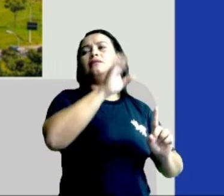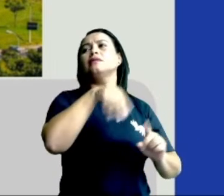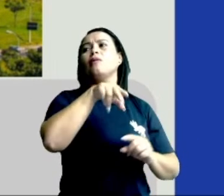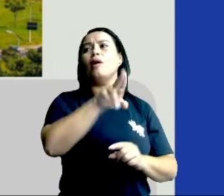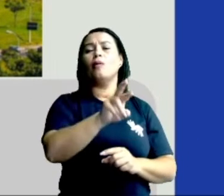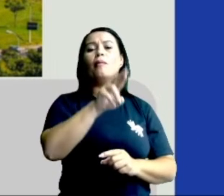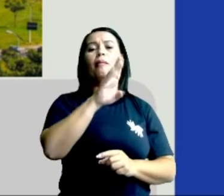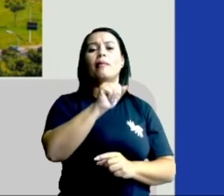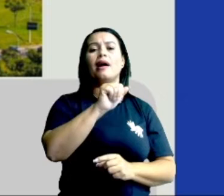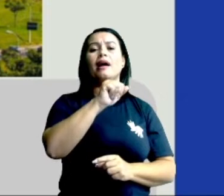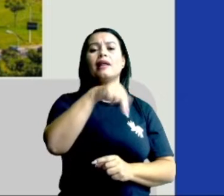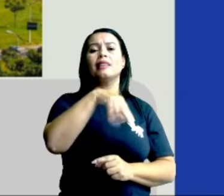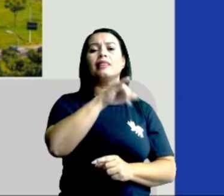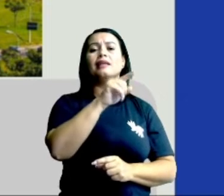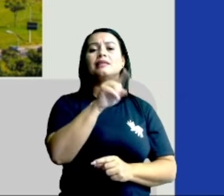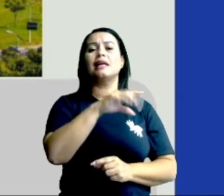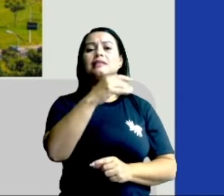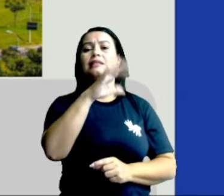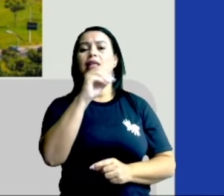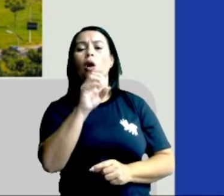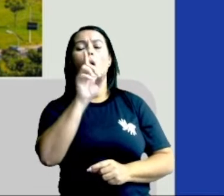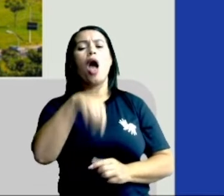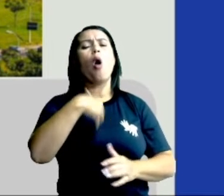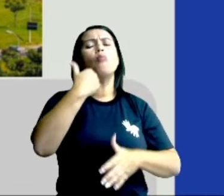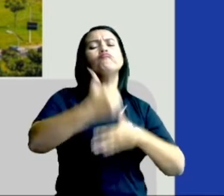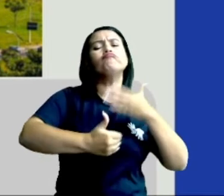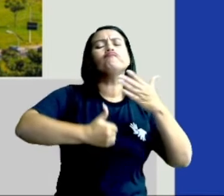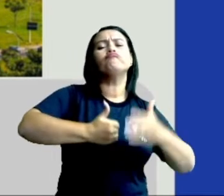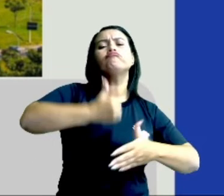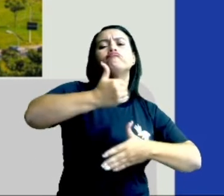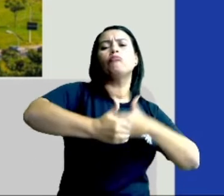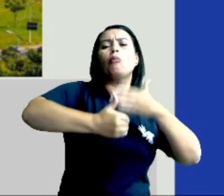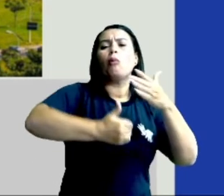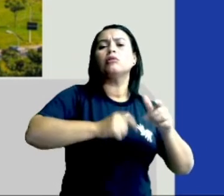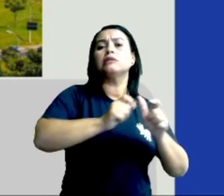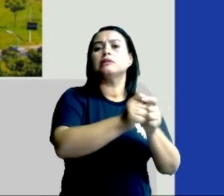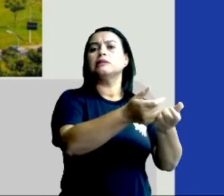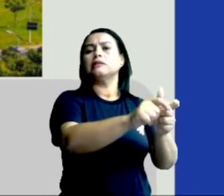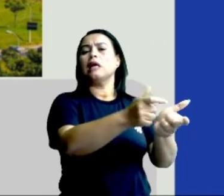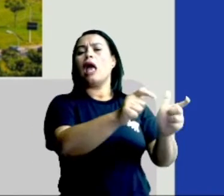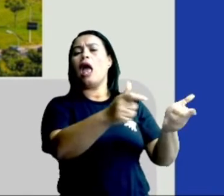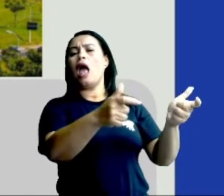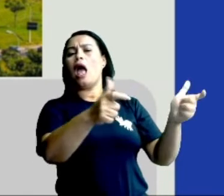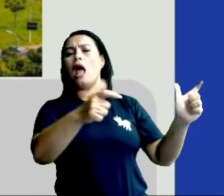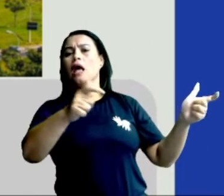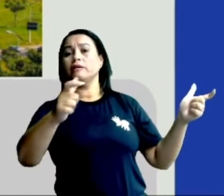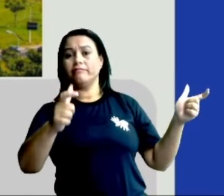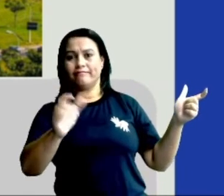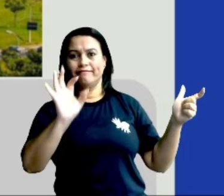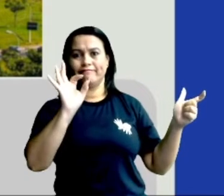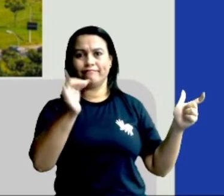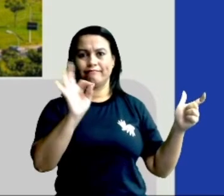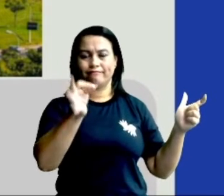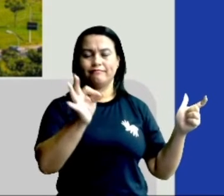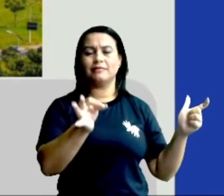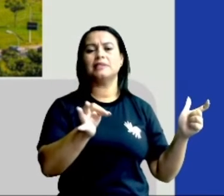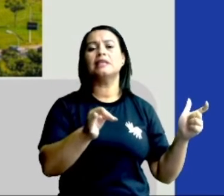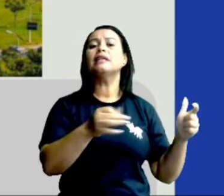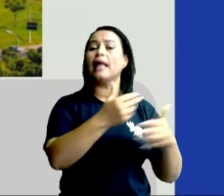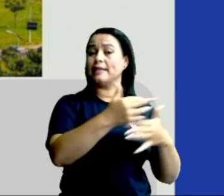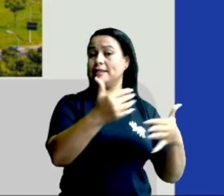um processo de aceleramento, de modernização, de crescimento demasiado, certo?